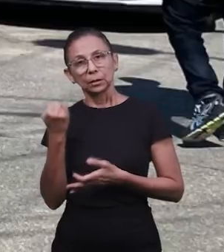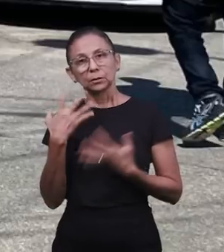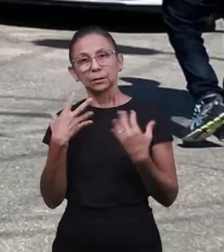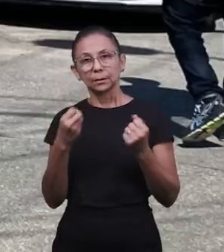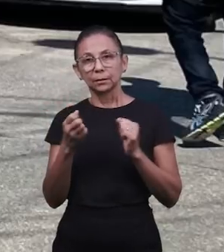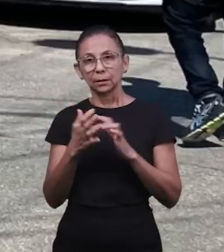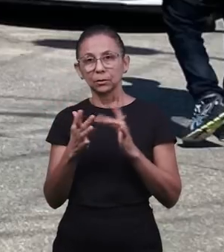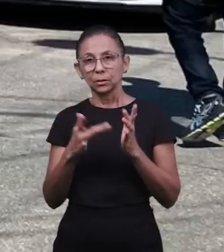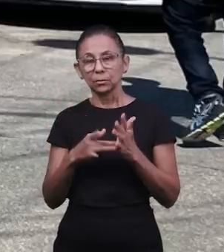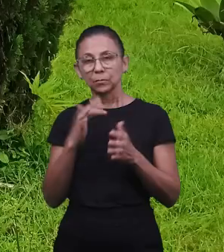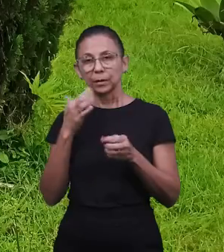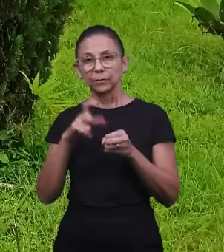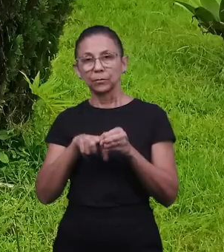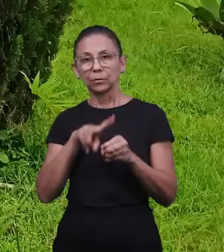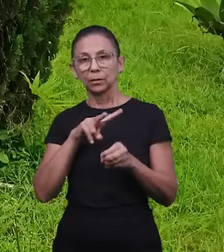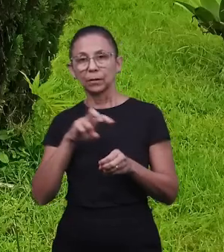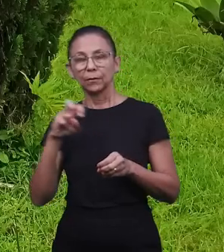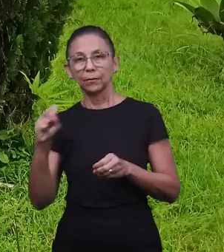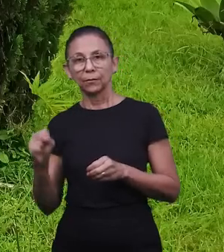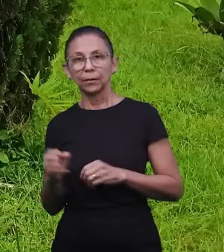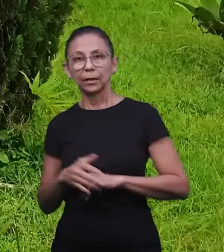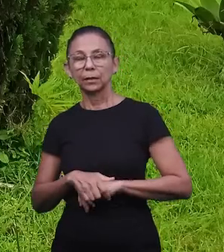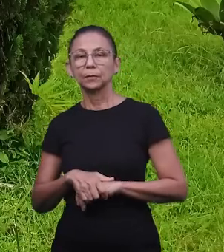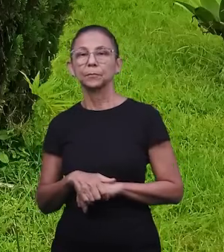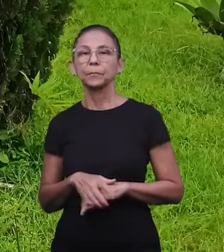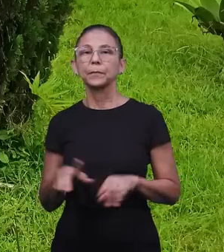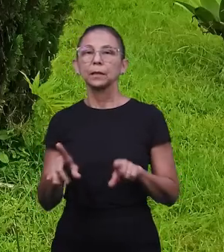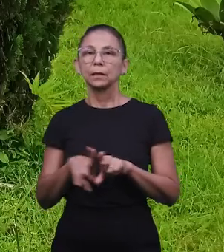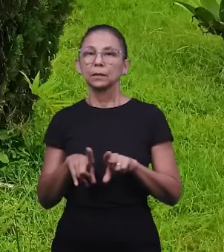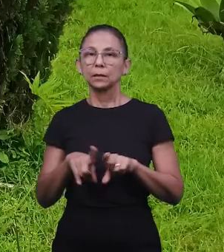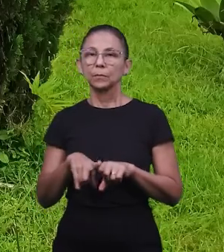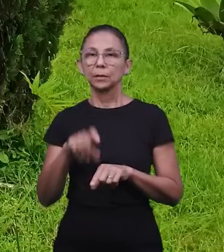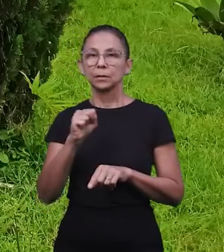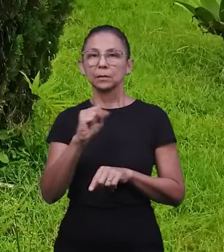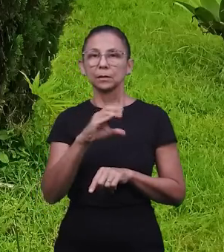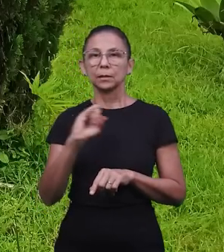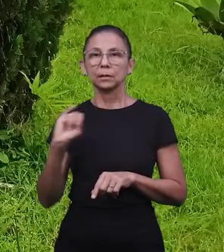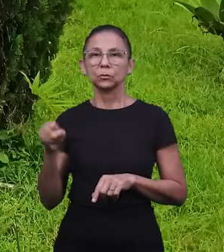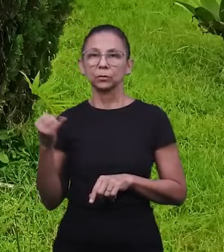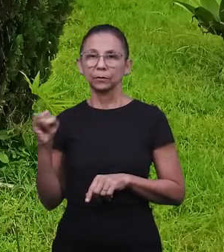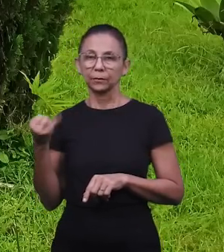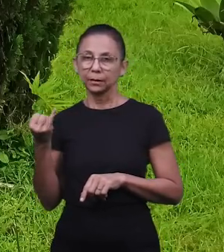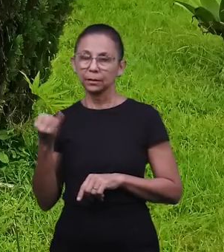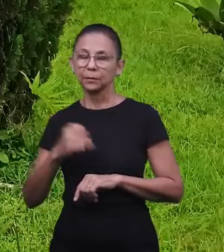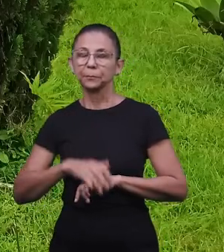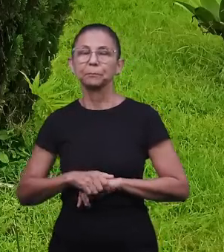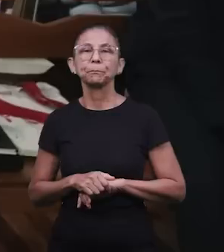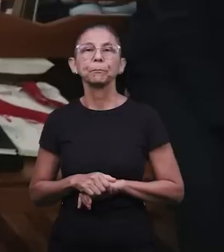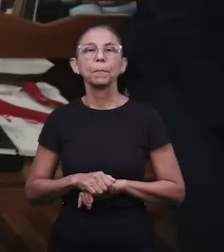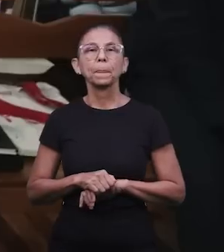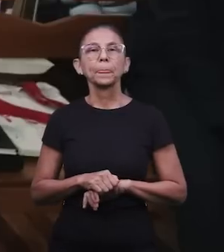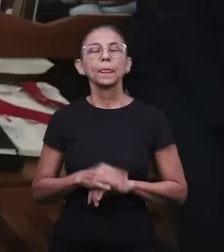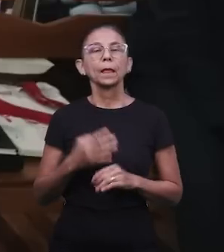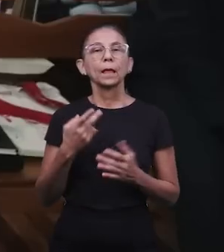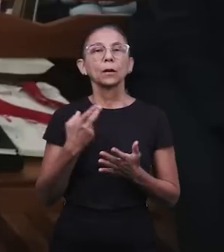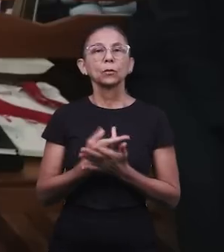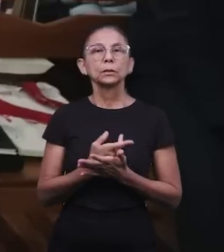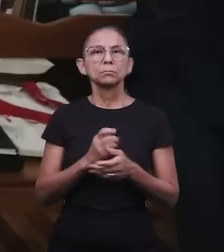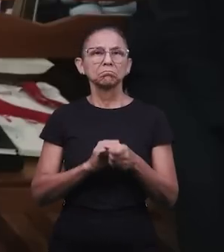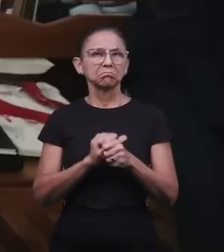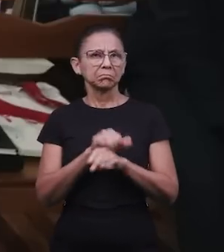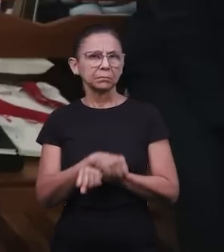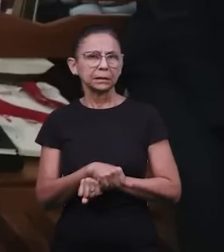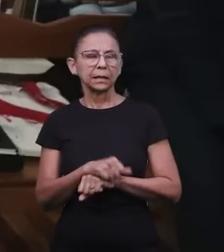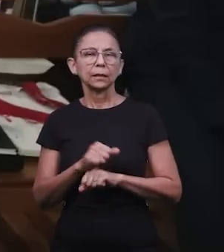pois Jesus vai voltar. Na ICM de Iririú, em Joinville, No domingo 19 de fevereiro, aconteceu